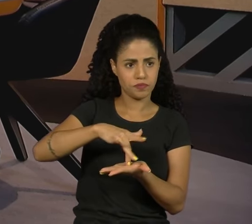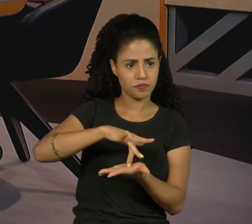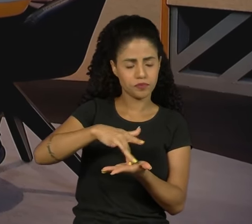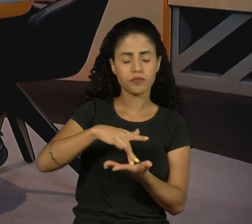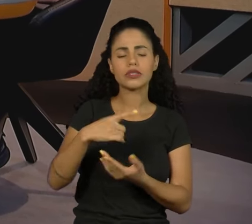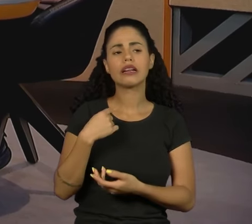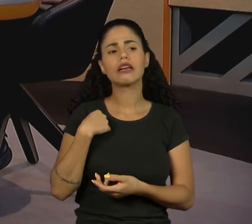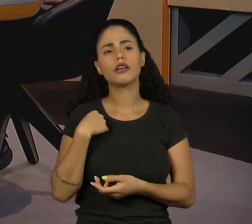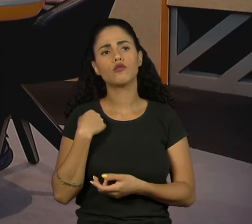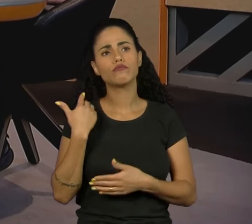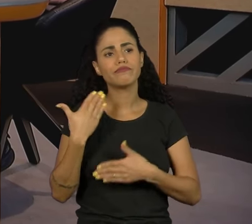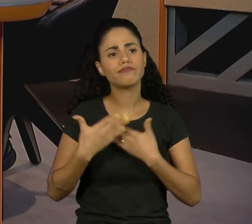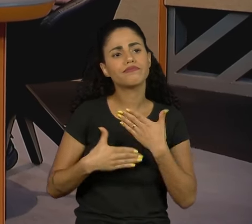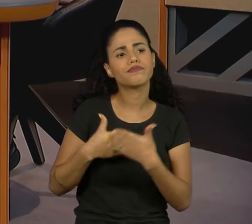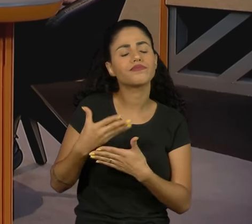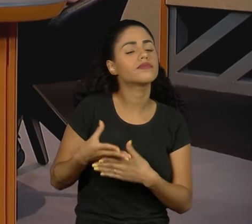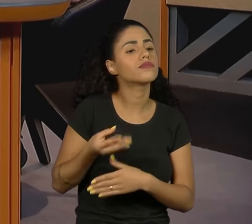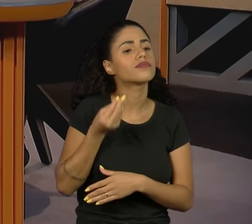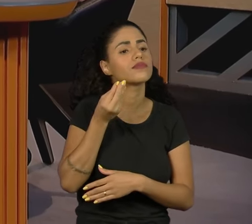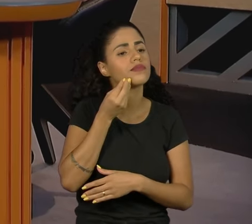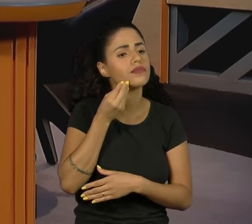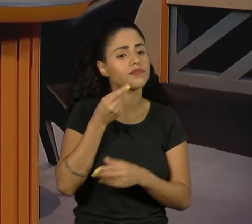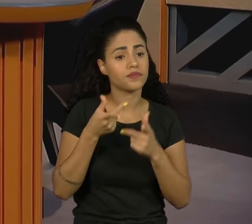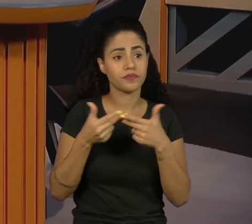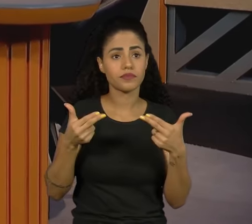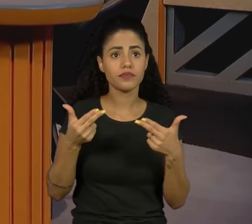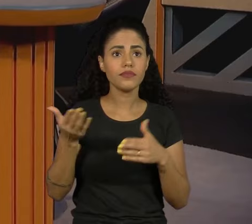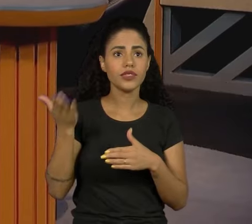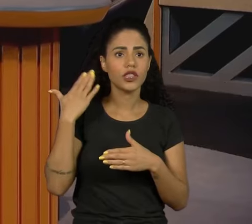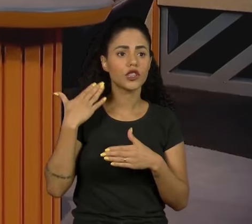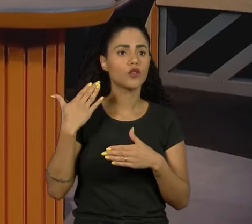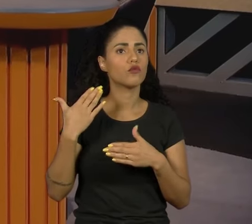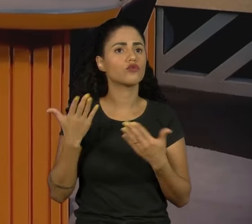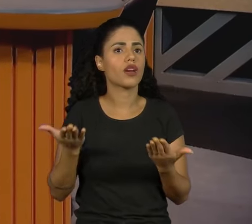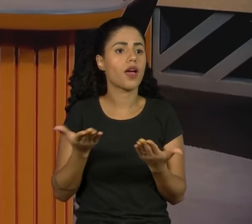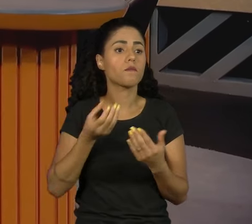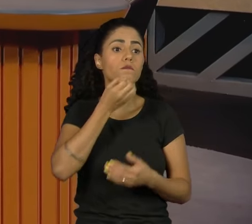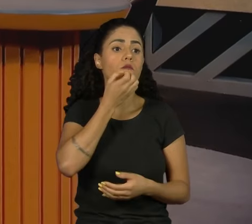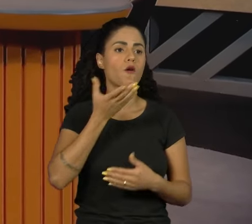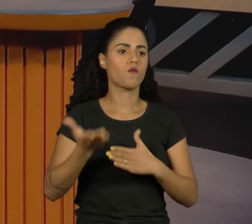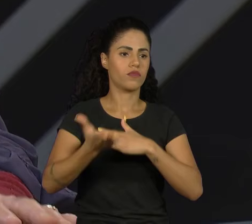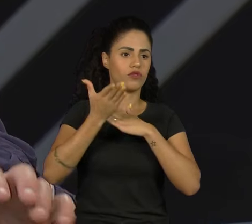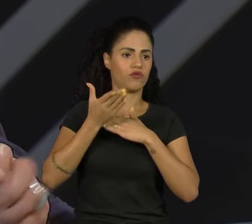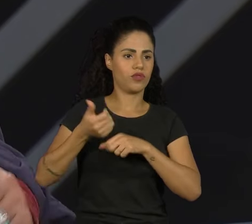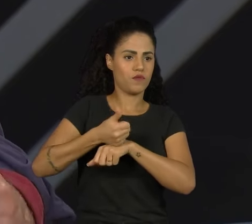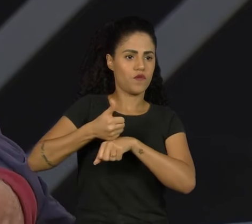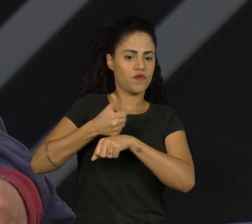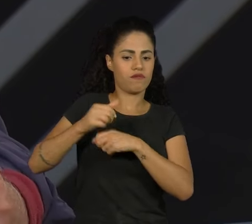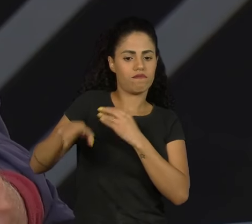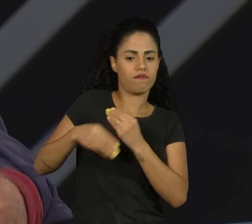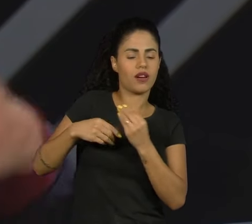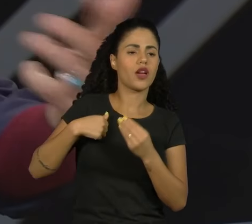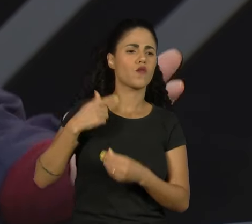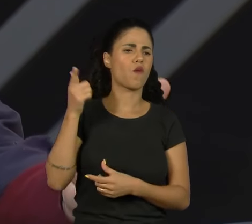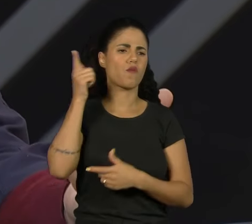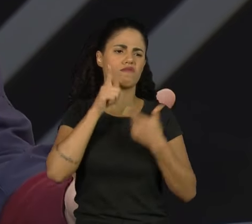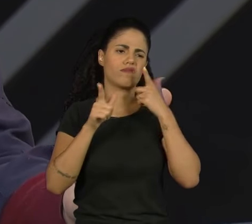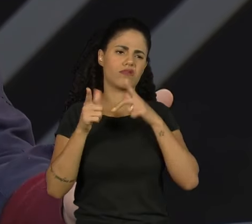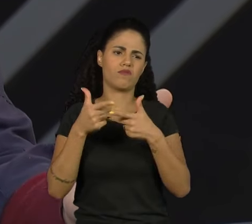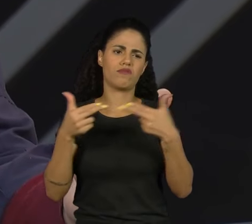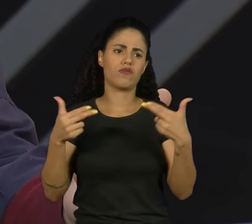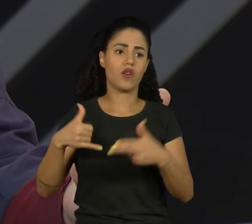eu fui atrás de muita coisa que hoje é a riqueza do meu trabalho, entende? Eu ganhei muito, hoje eu